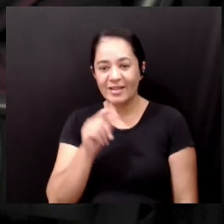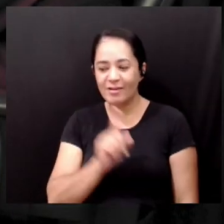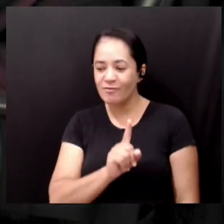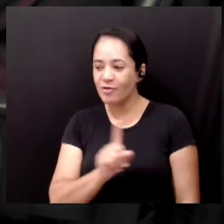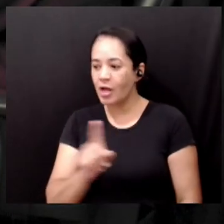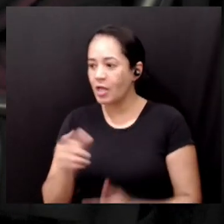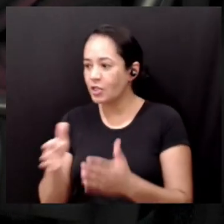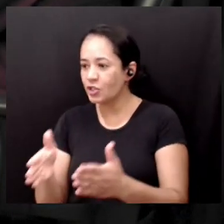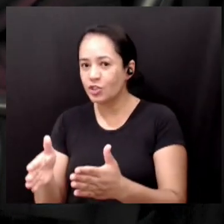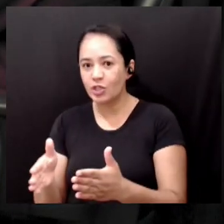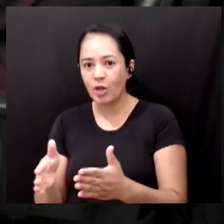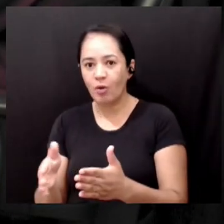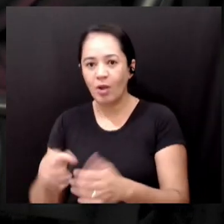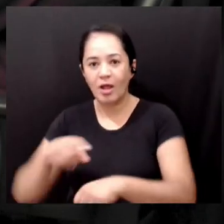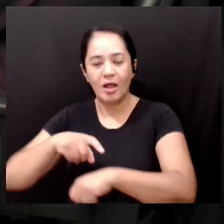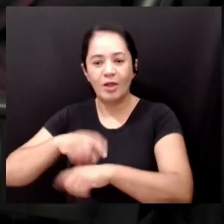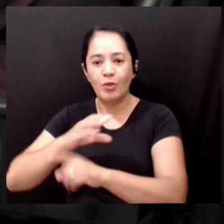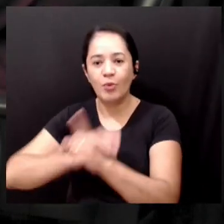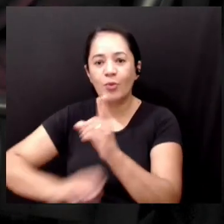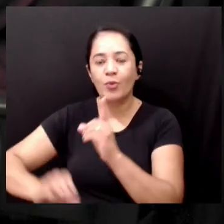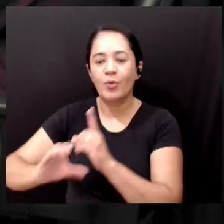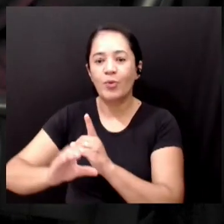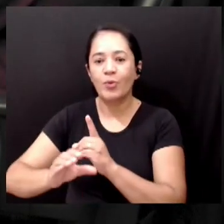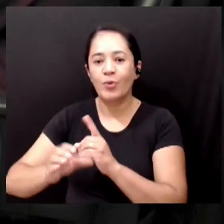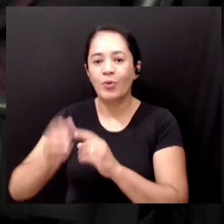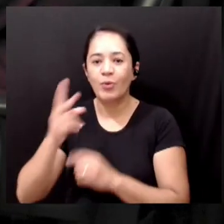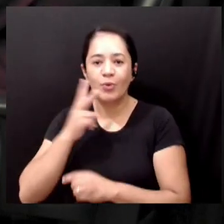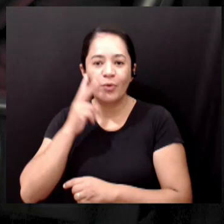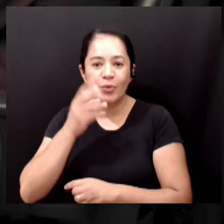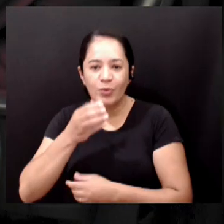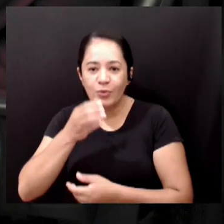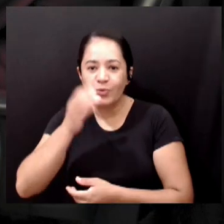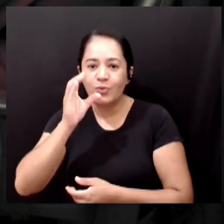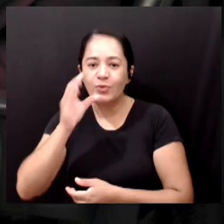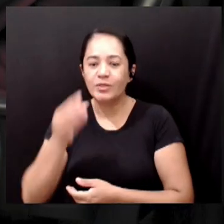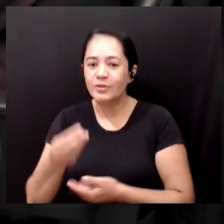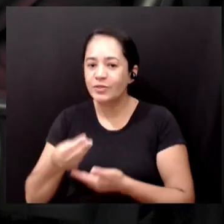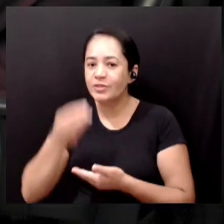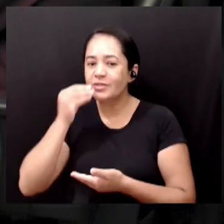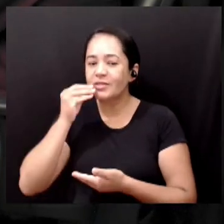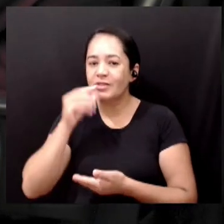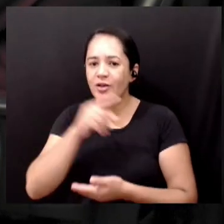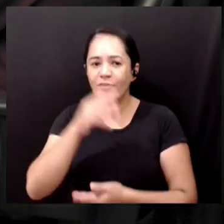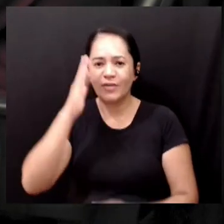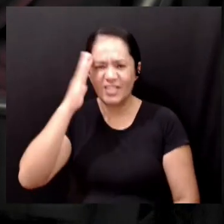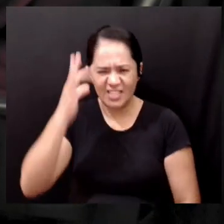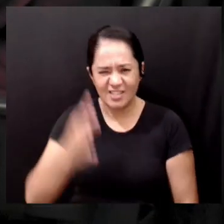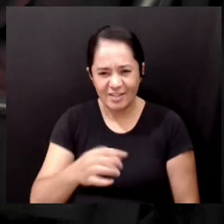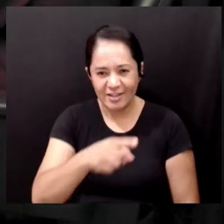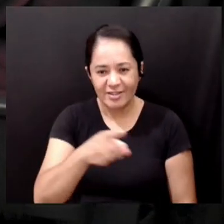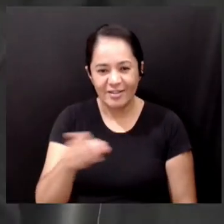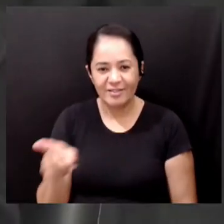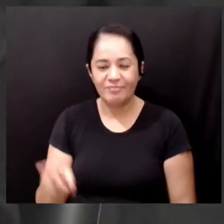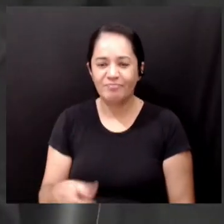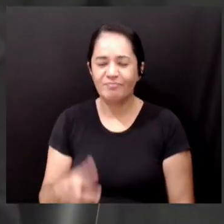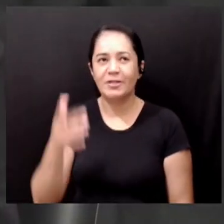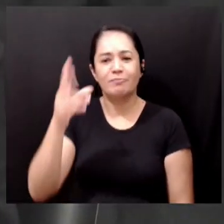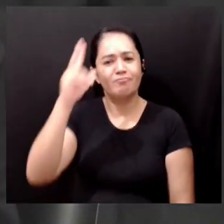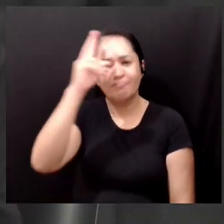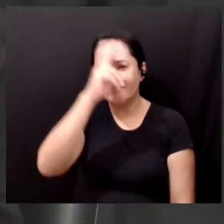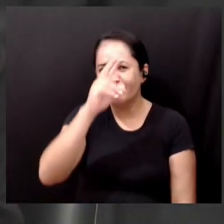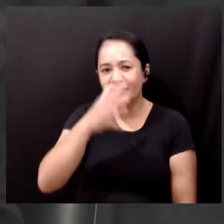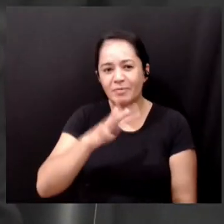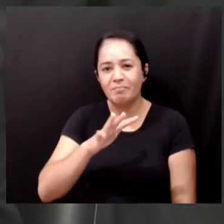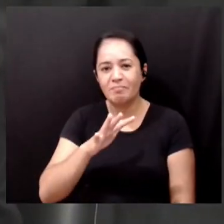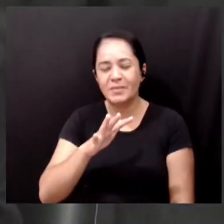iria? Sim. Você tinha essa certeza que ela ia ou não tinha certeza quando você foi nesse dia, você lembra? Eu não lembro, mas assim,